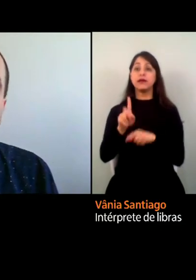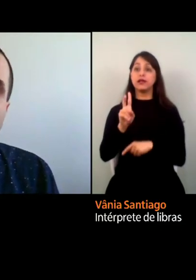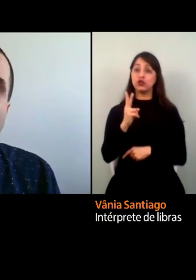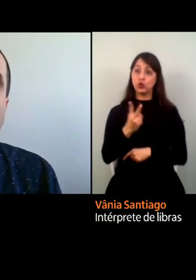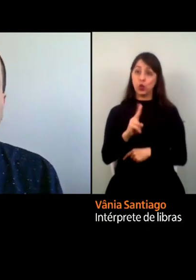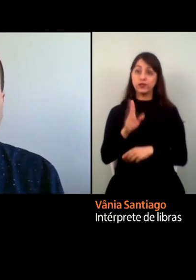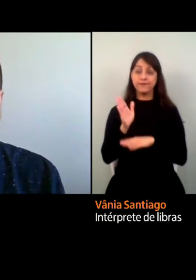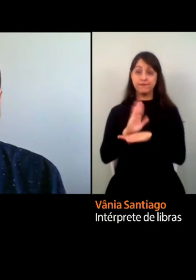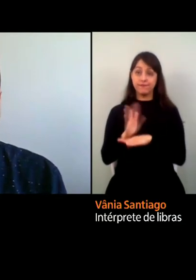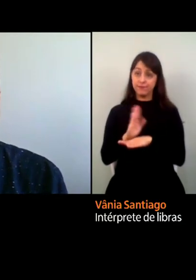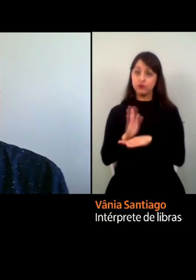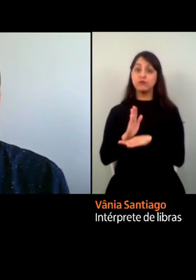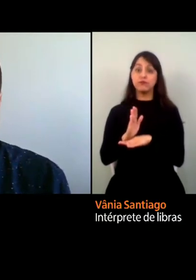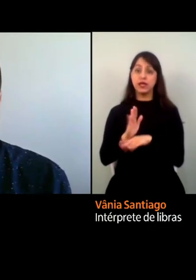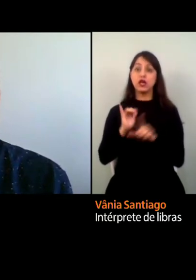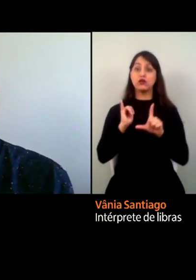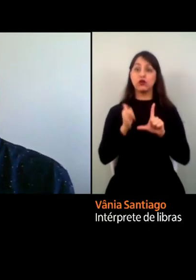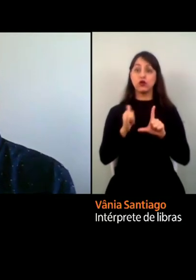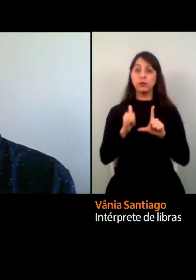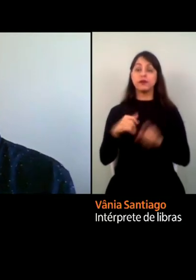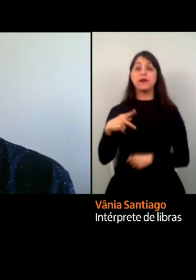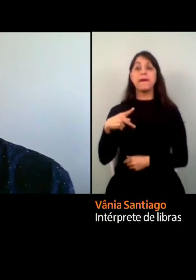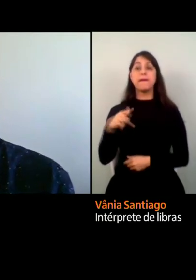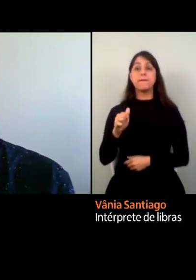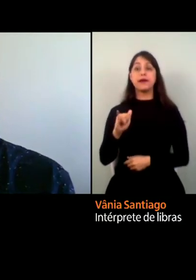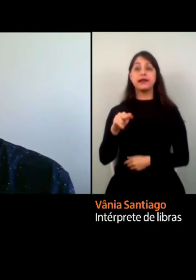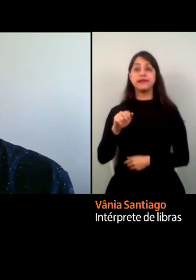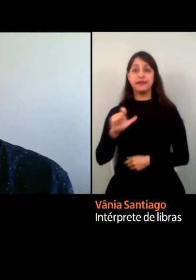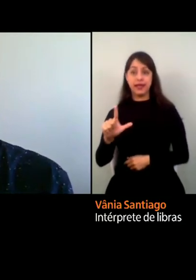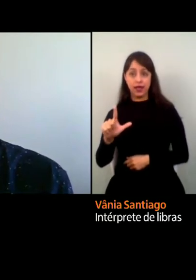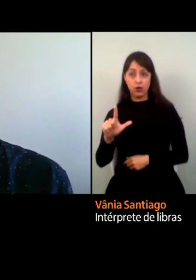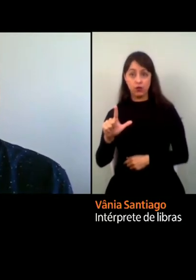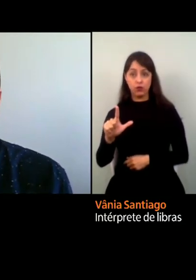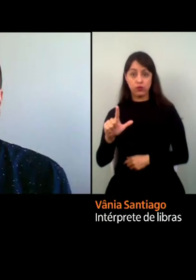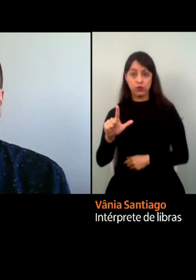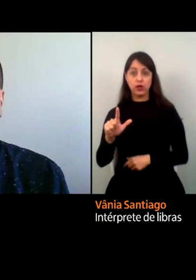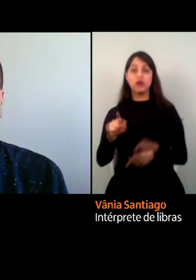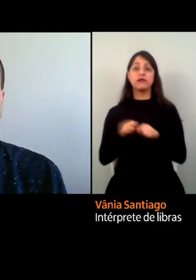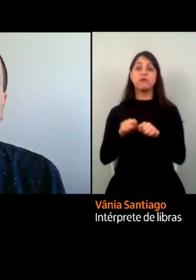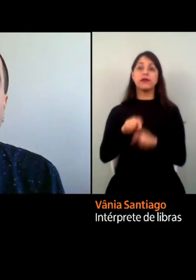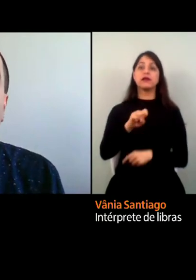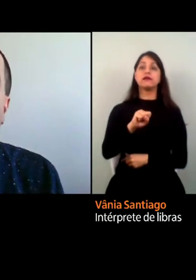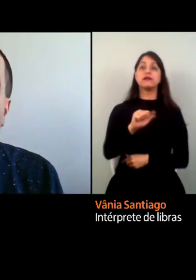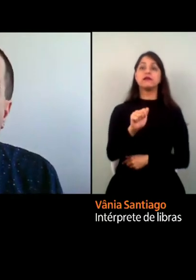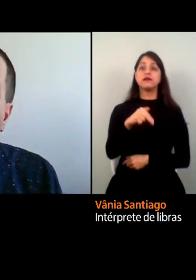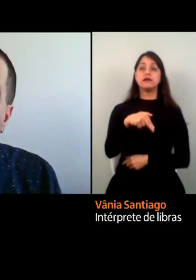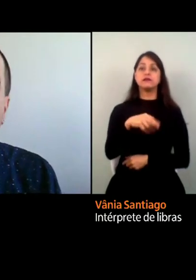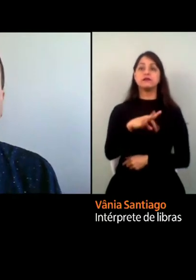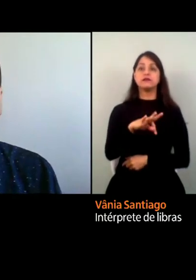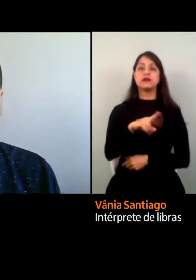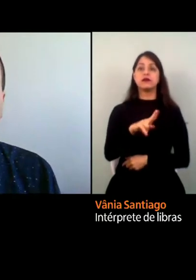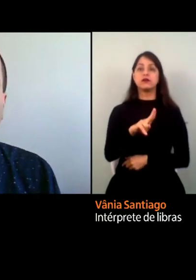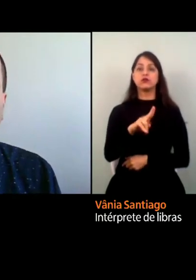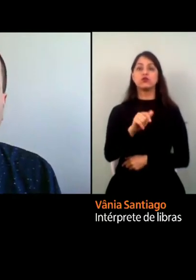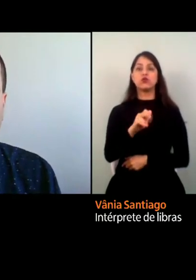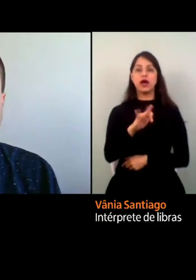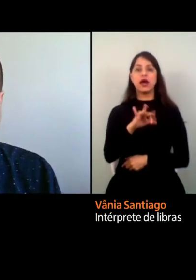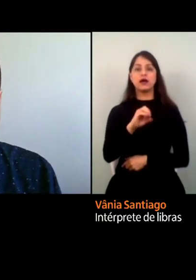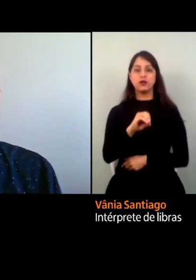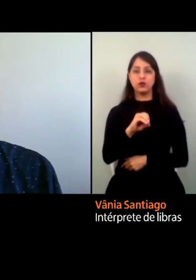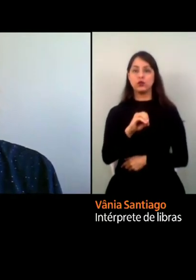51, e Santuário, de 52. Em produções independentes, dirigiu Simão o Caolho,